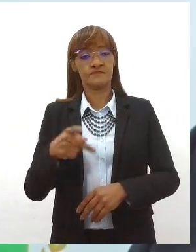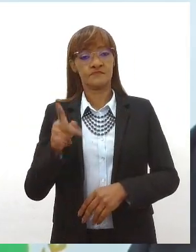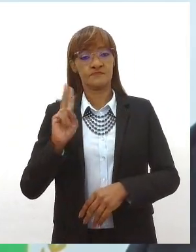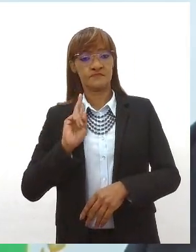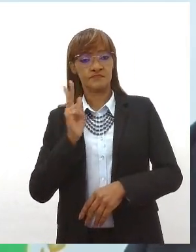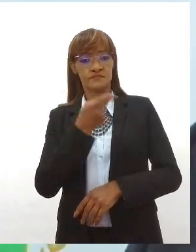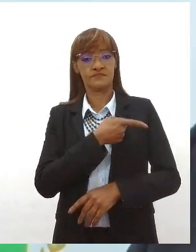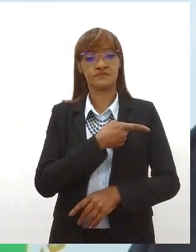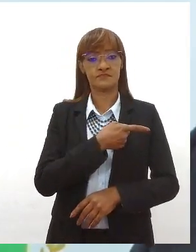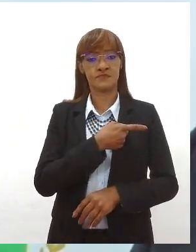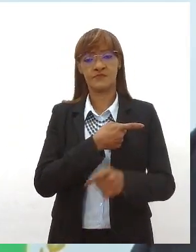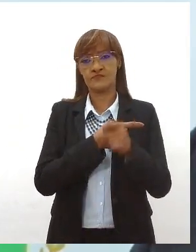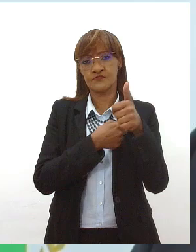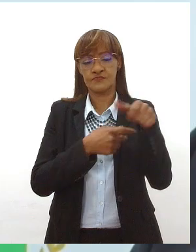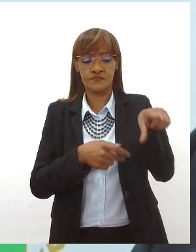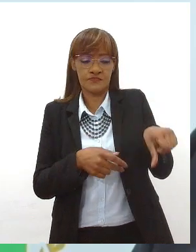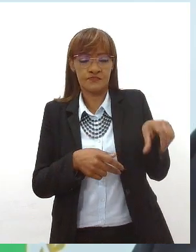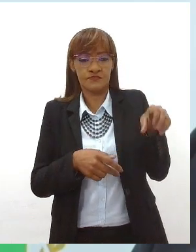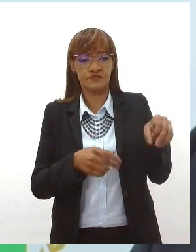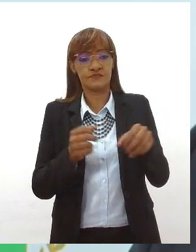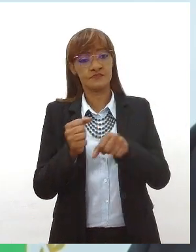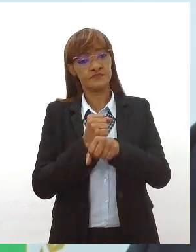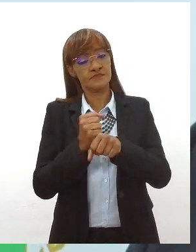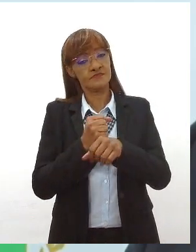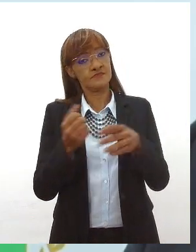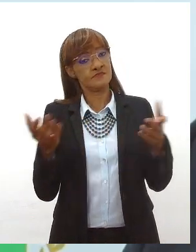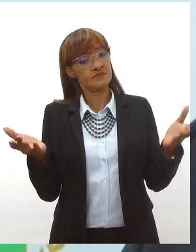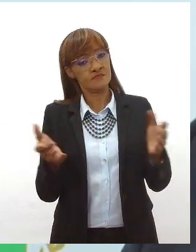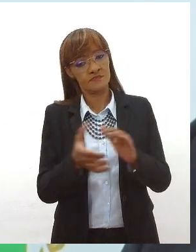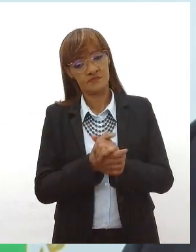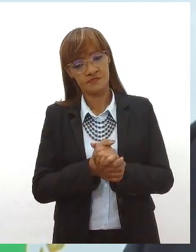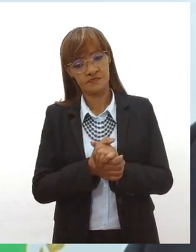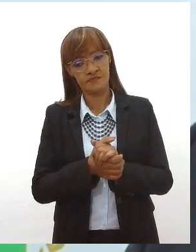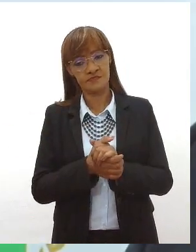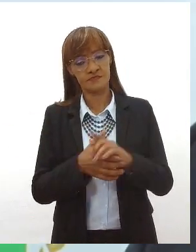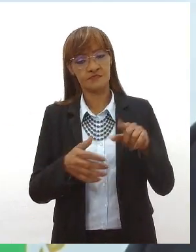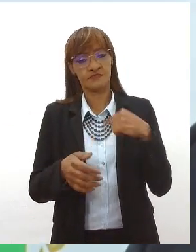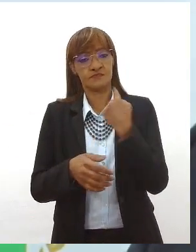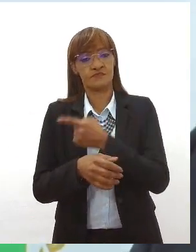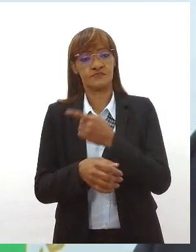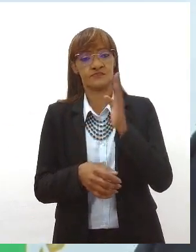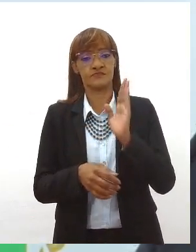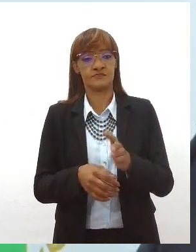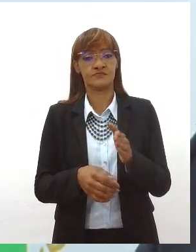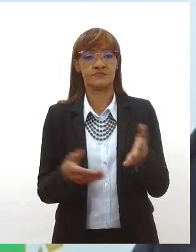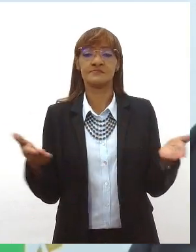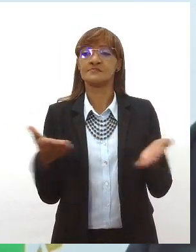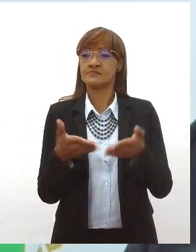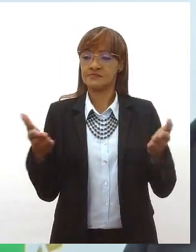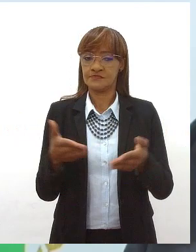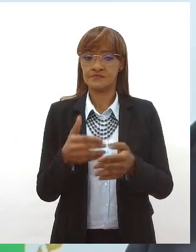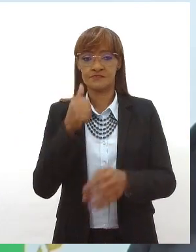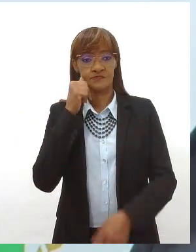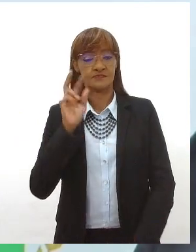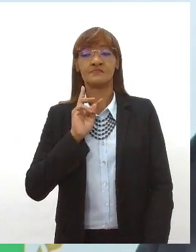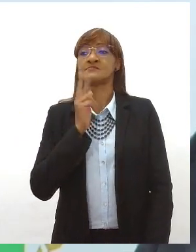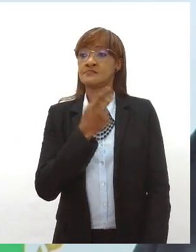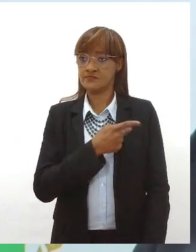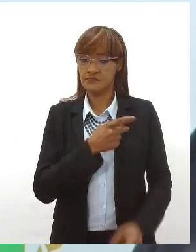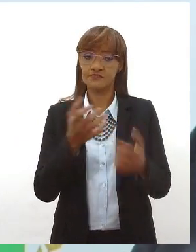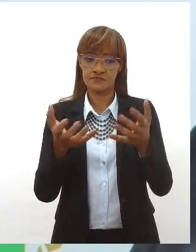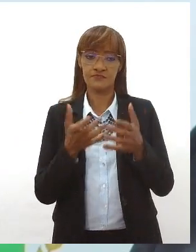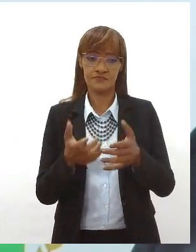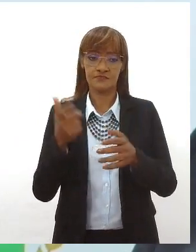anos aí, né, de que a gente teve a primeira mulher, a gente agora está tendo a primeira mulher trans. Espero que cada vez